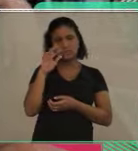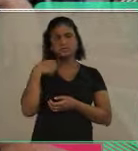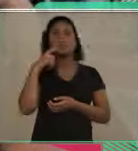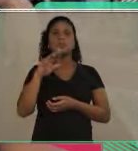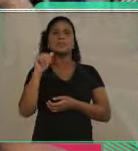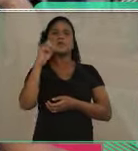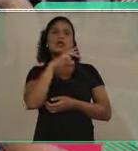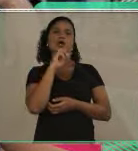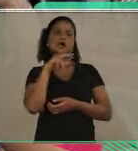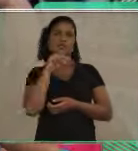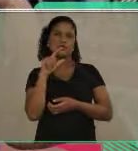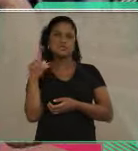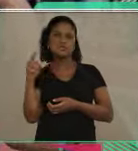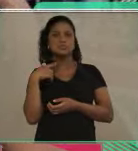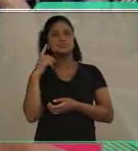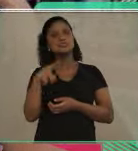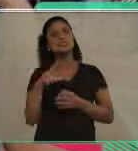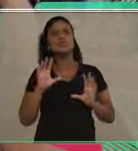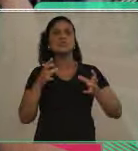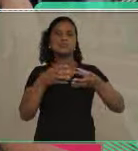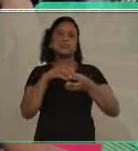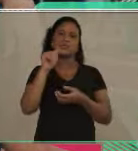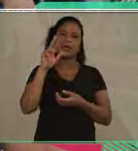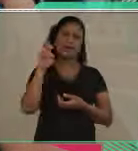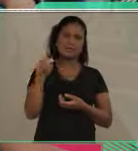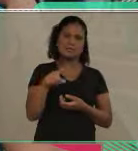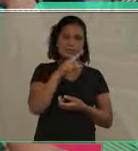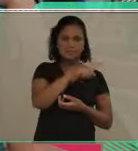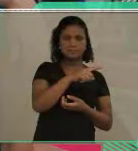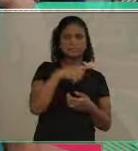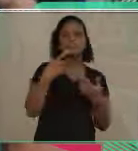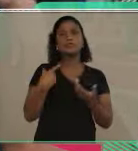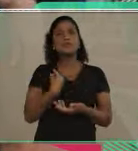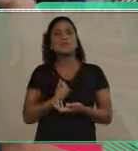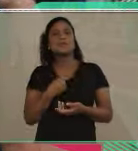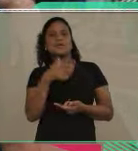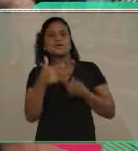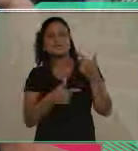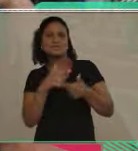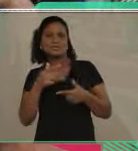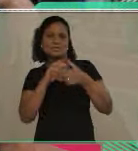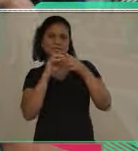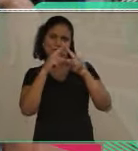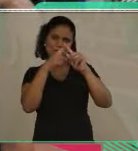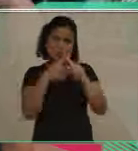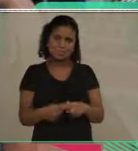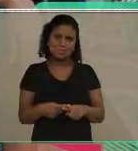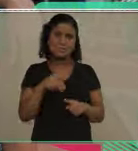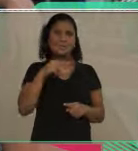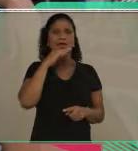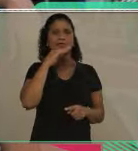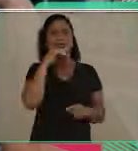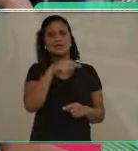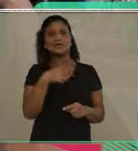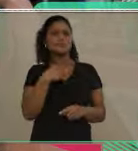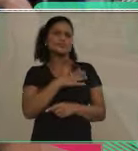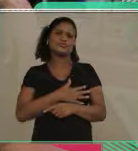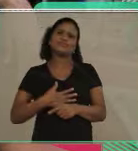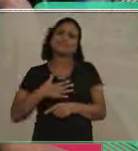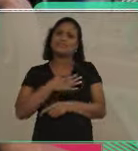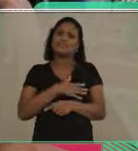Maré. Estou participando aqui da atividade aqui da Vila Olímpica da Mangueira e estou muito